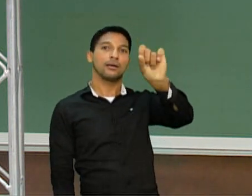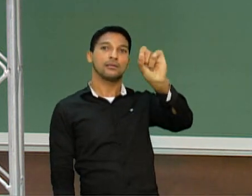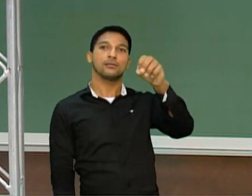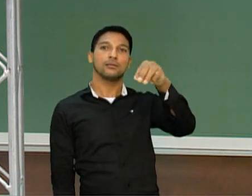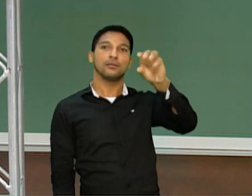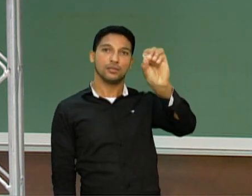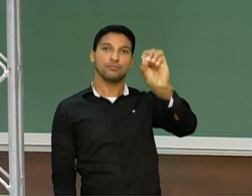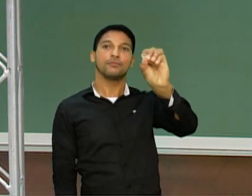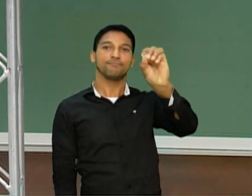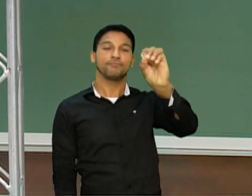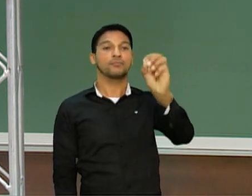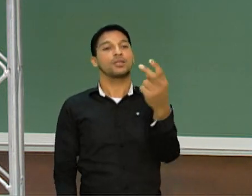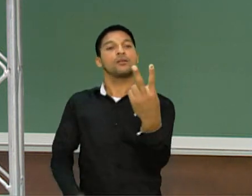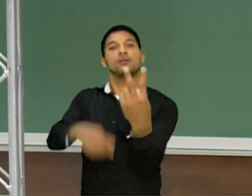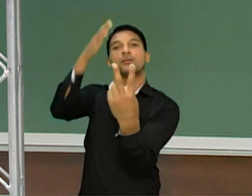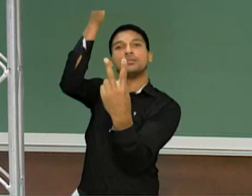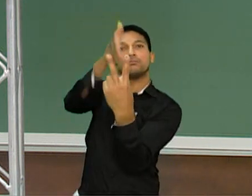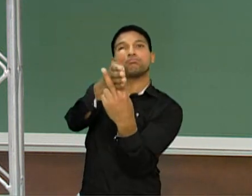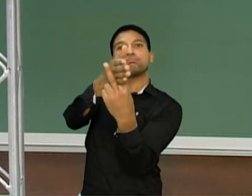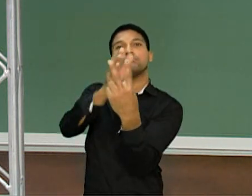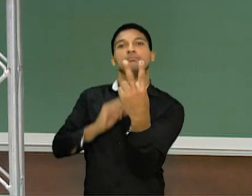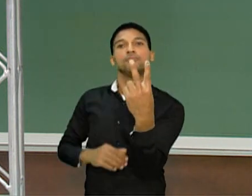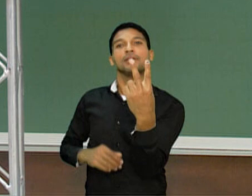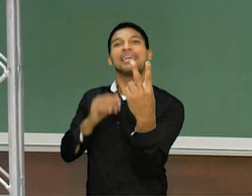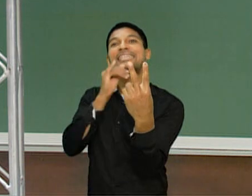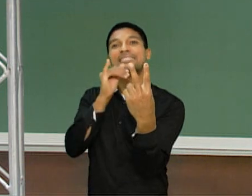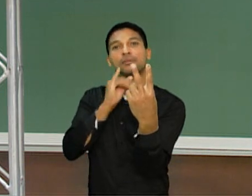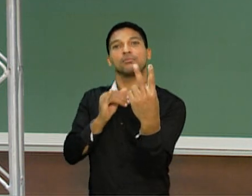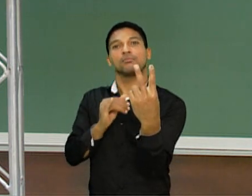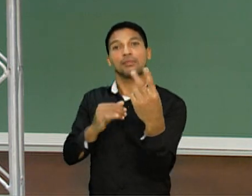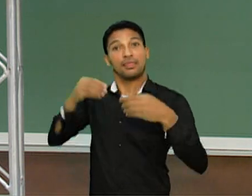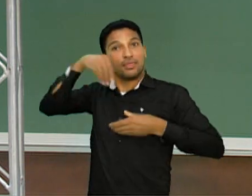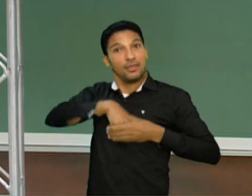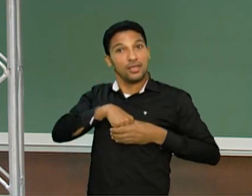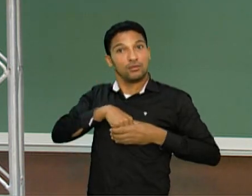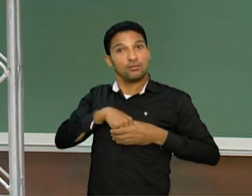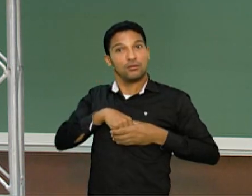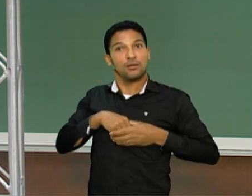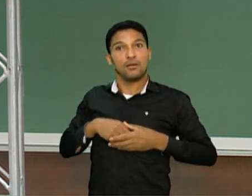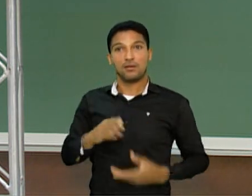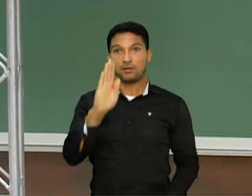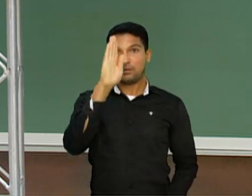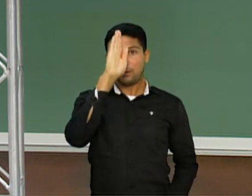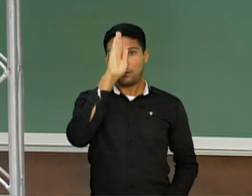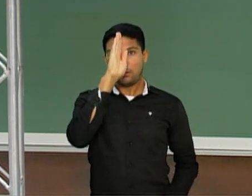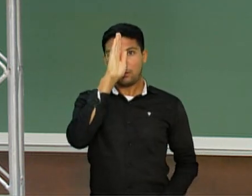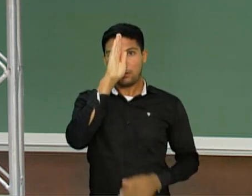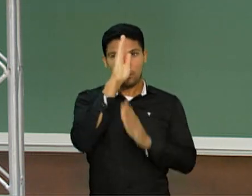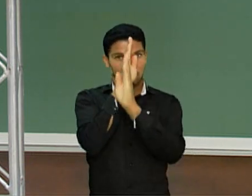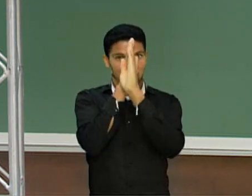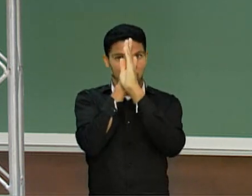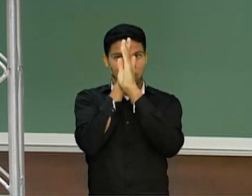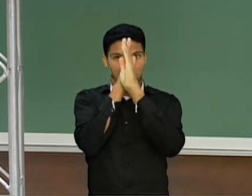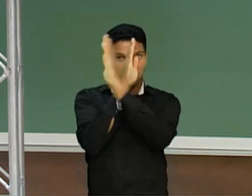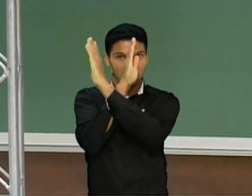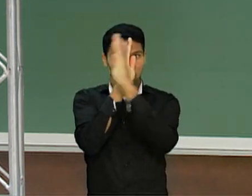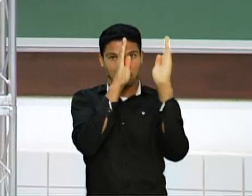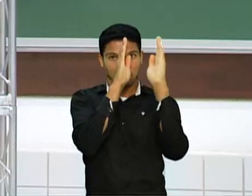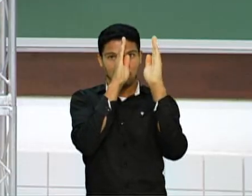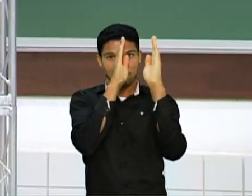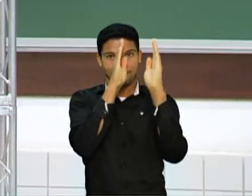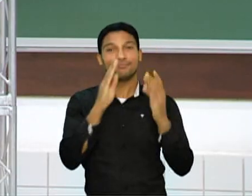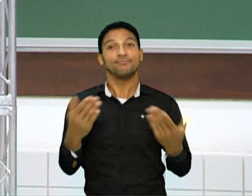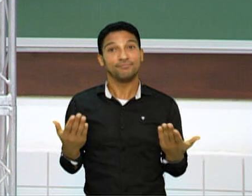humano ele tem duas partes dentro dele. E a primeira é a res cogitans, o cogito, a substância